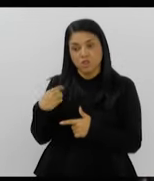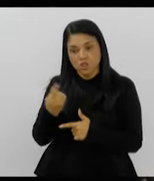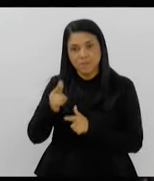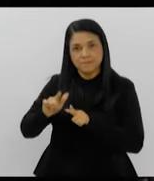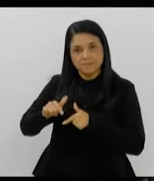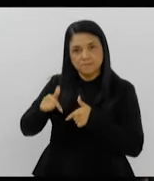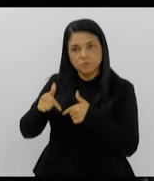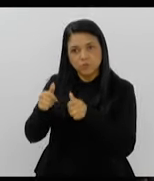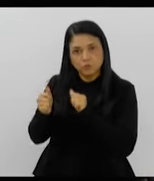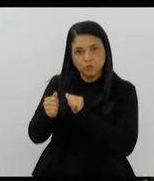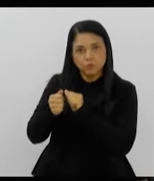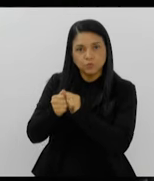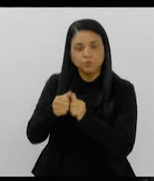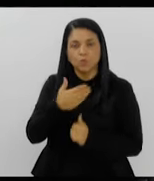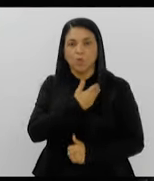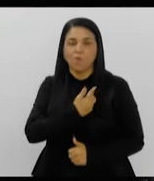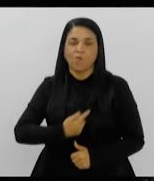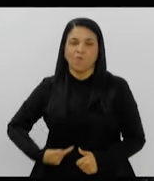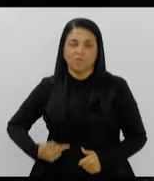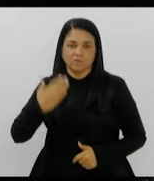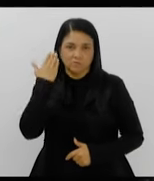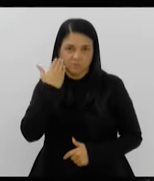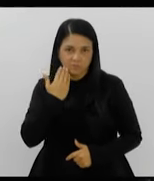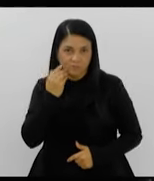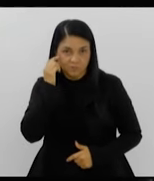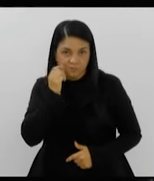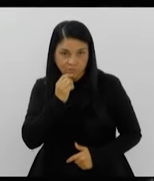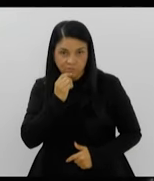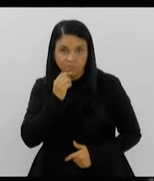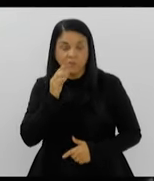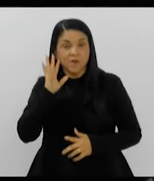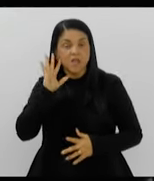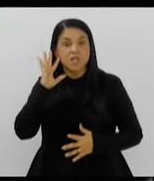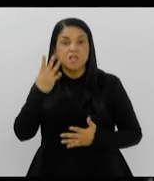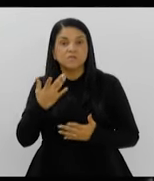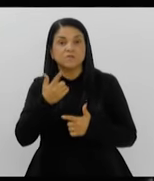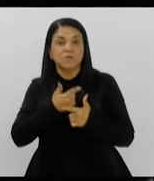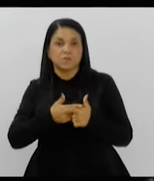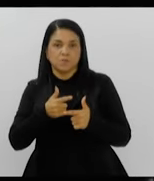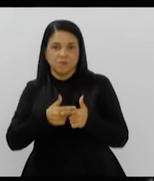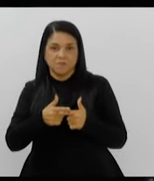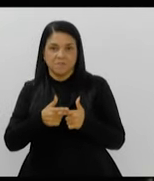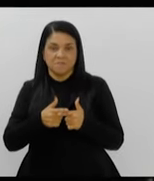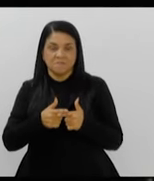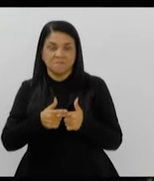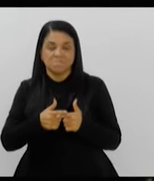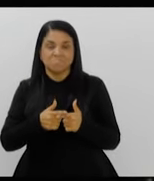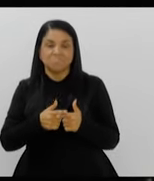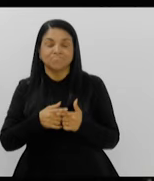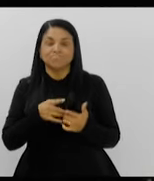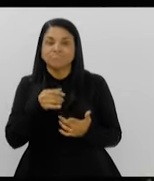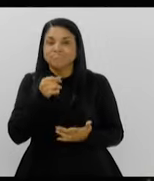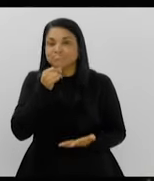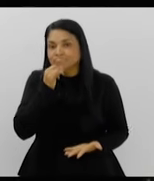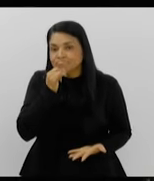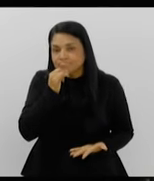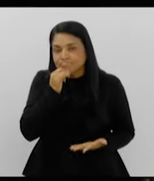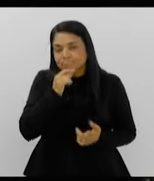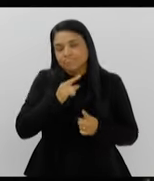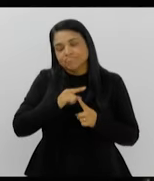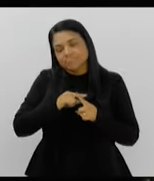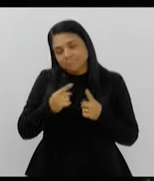é, junto ao governo do Estado para a solução desses problemas. Mas, lamentavelmente, o